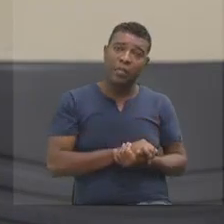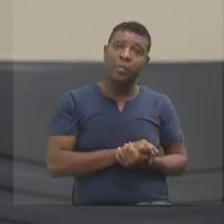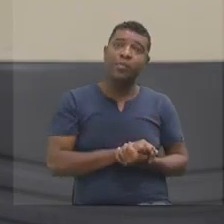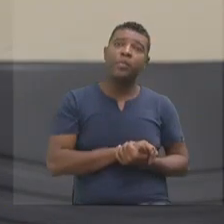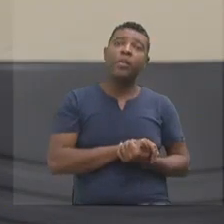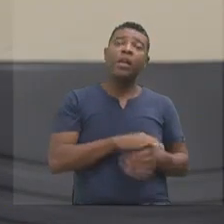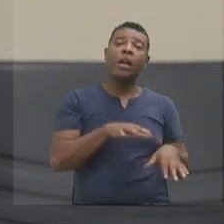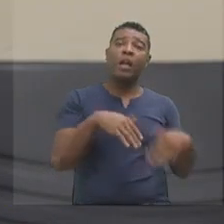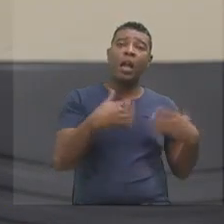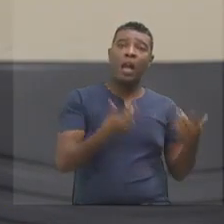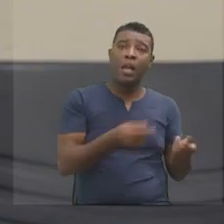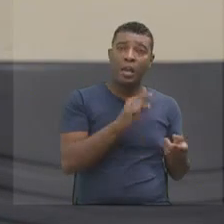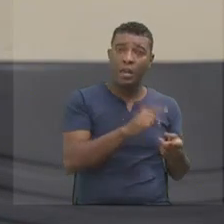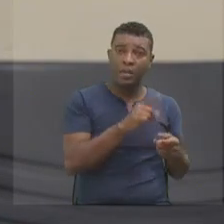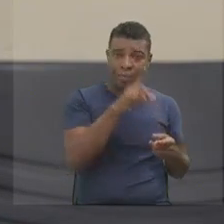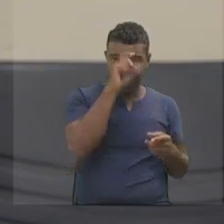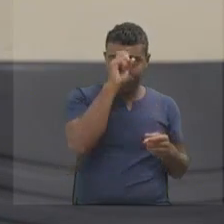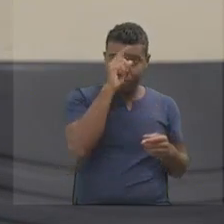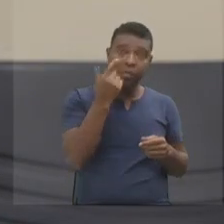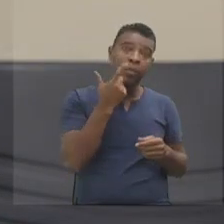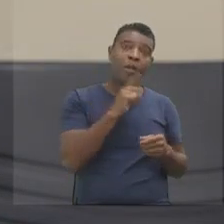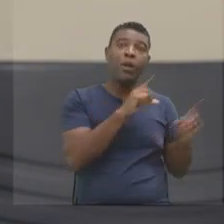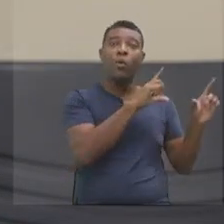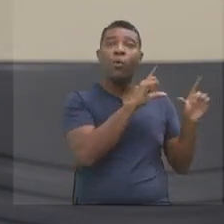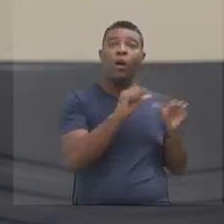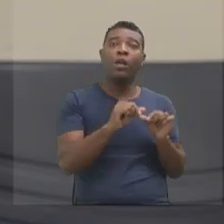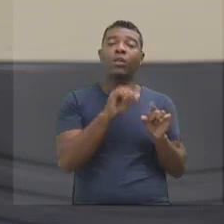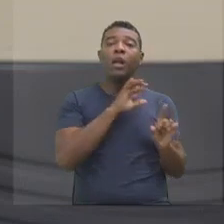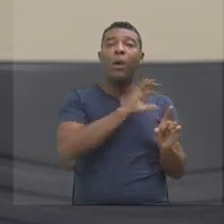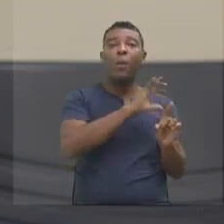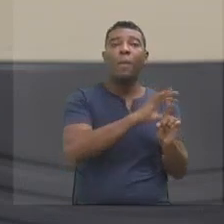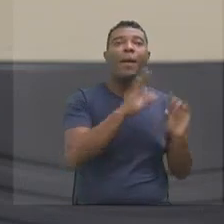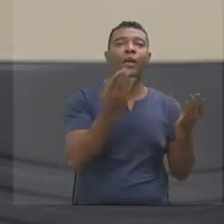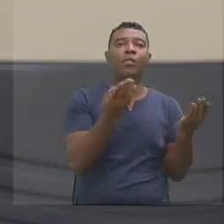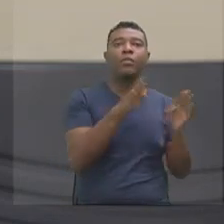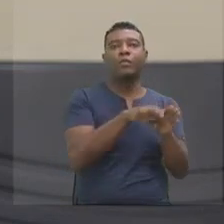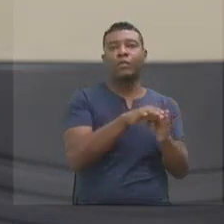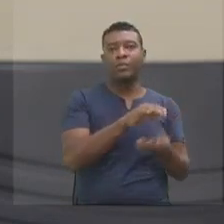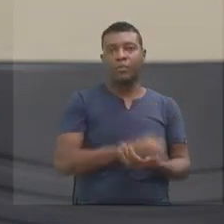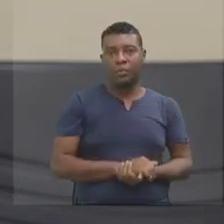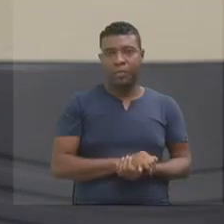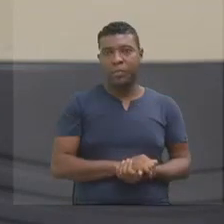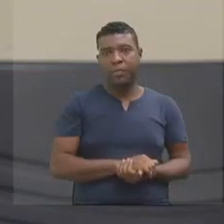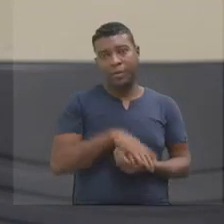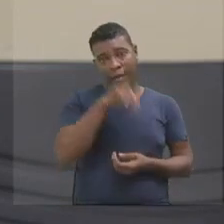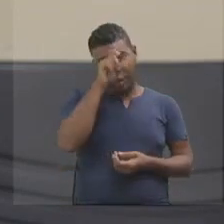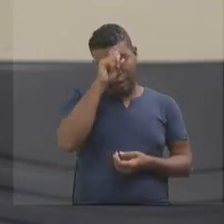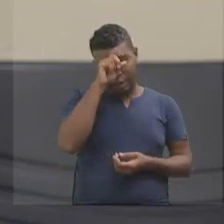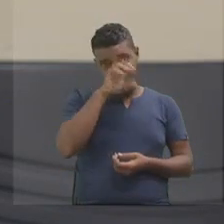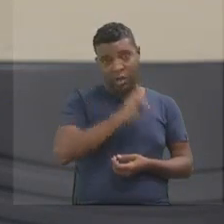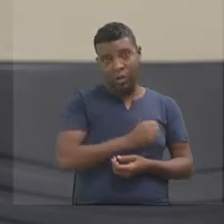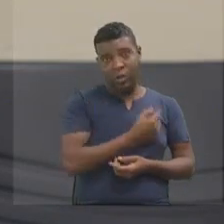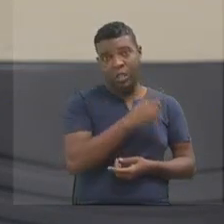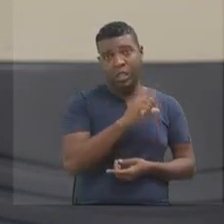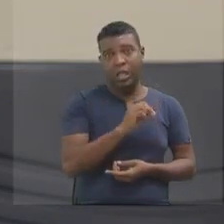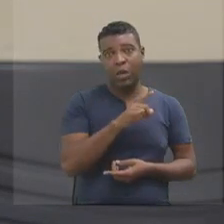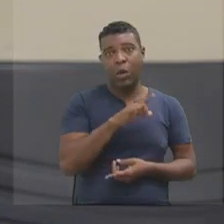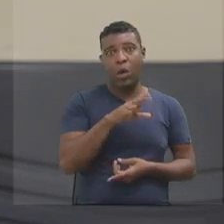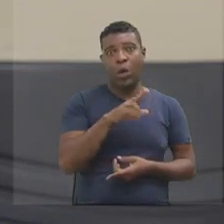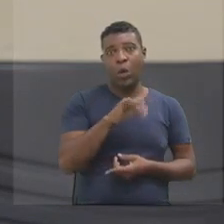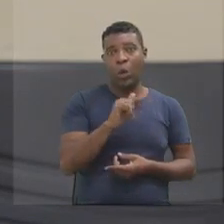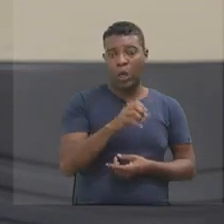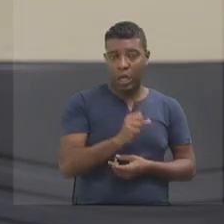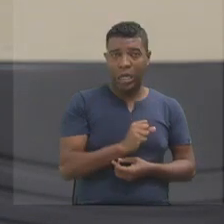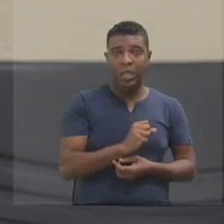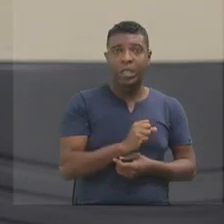Hospital diminuir muito impacto do fechamento do Hospital São Lucas então assim